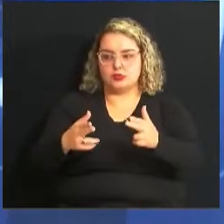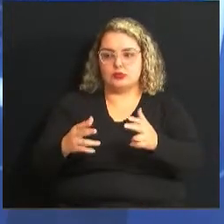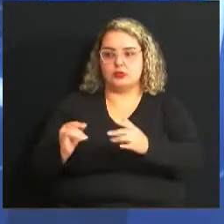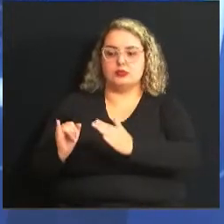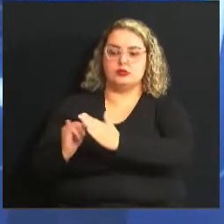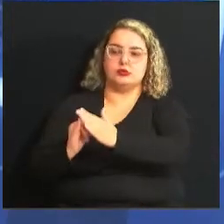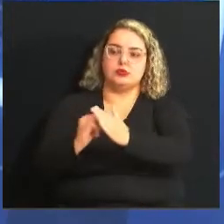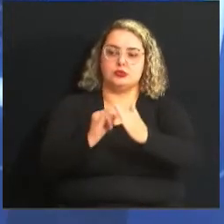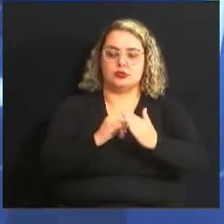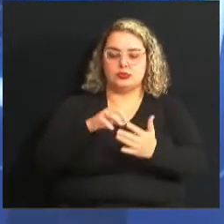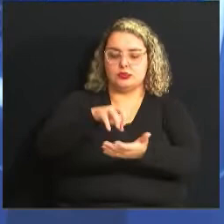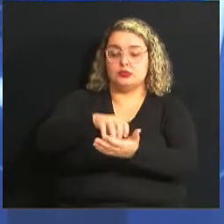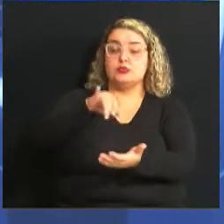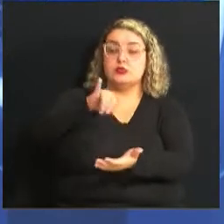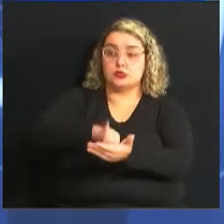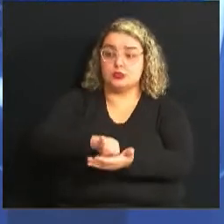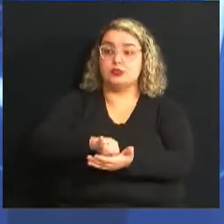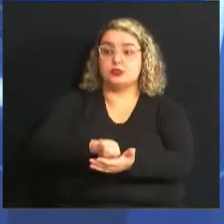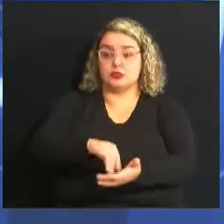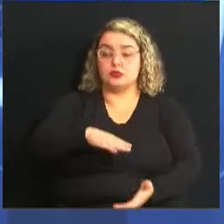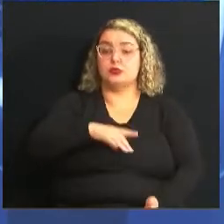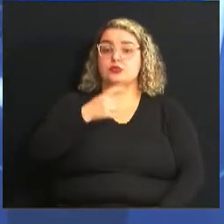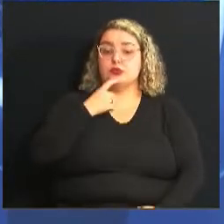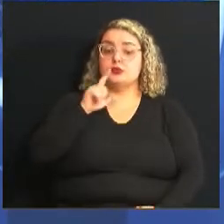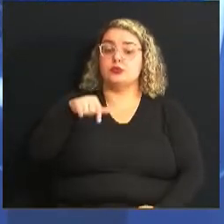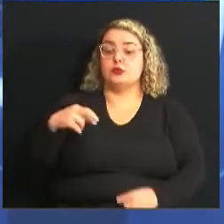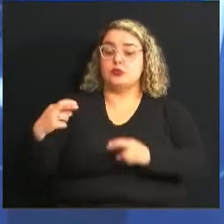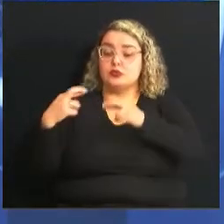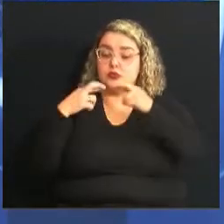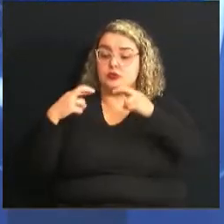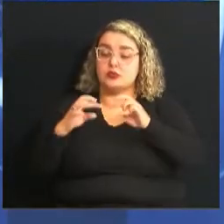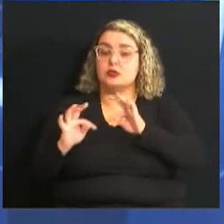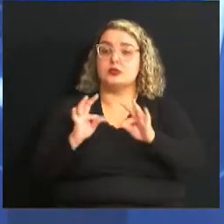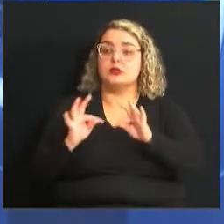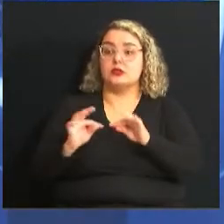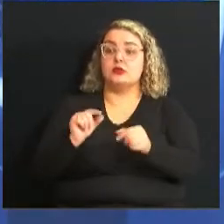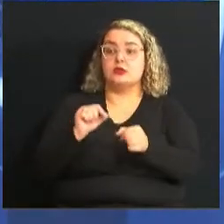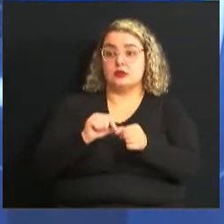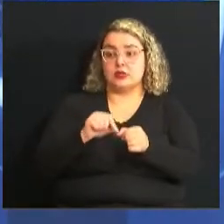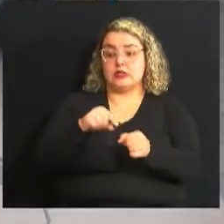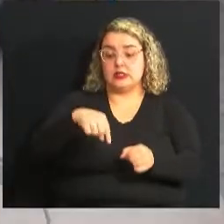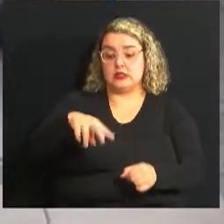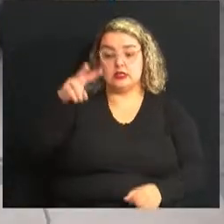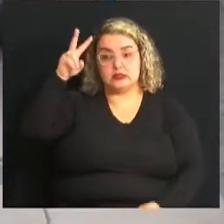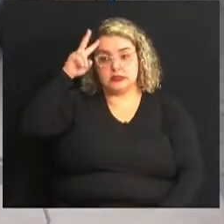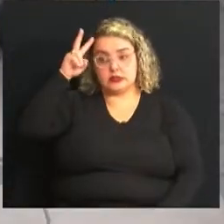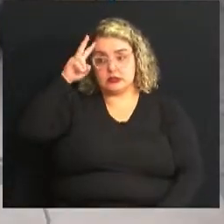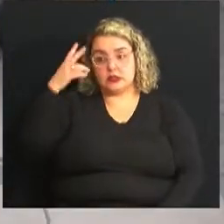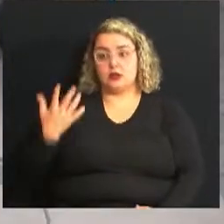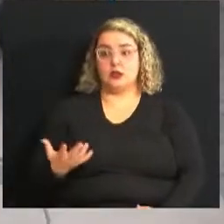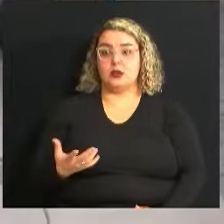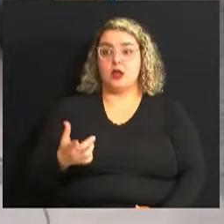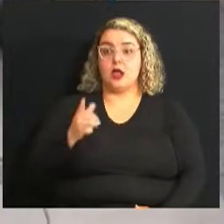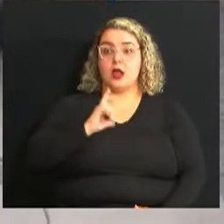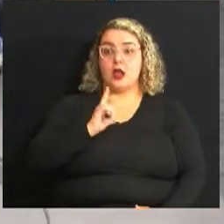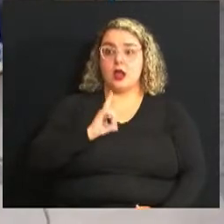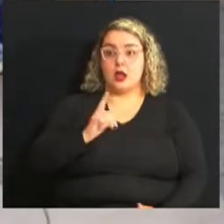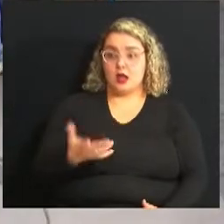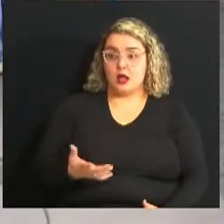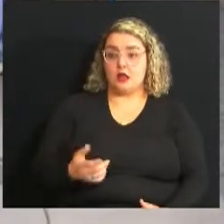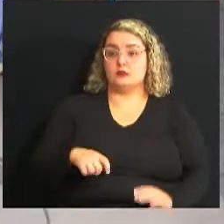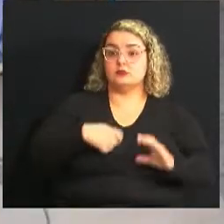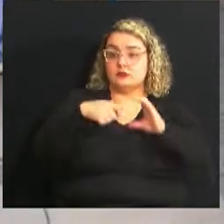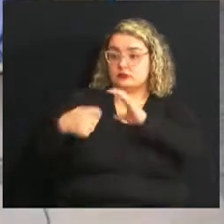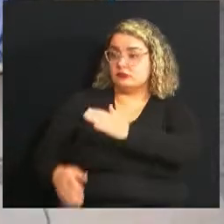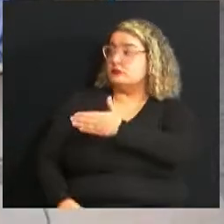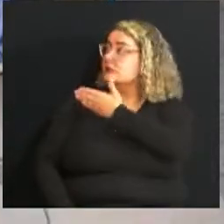região central de Campinas após uma vistoria técnica realizada nesta segunda-feira. A gente tem aí as imagens de Sávio